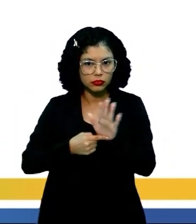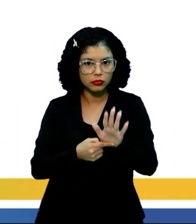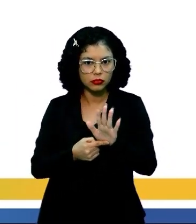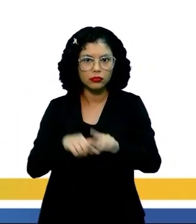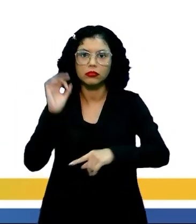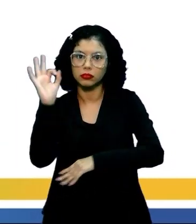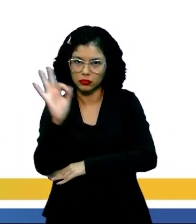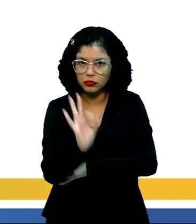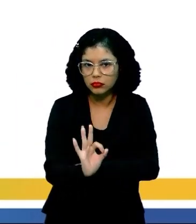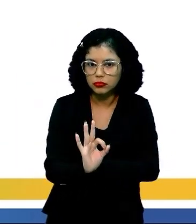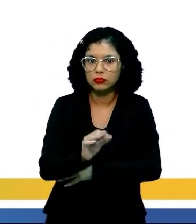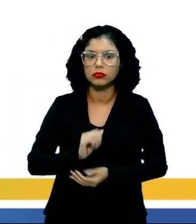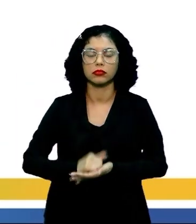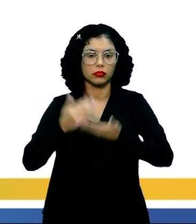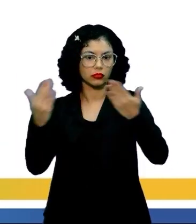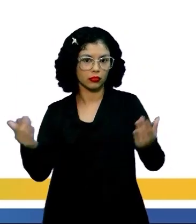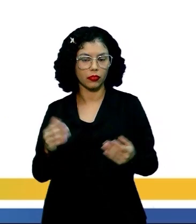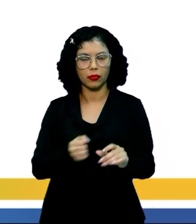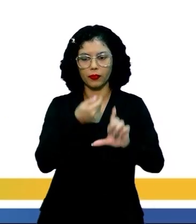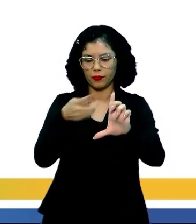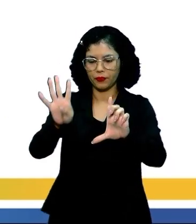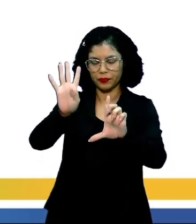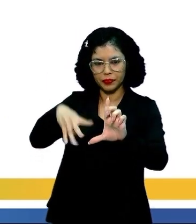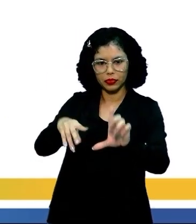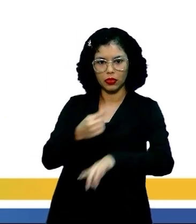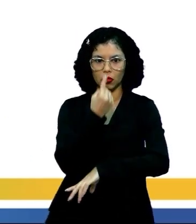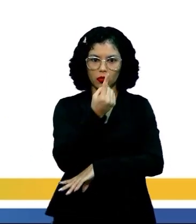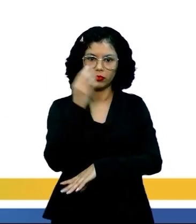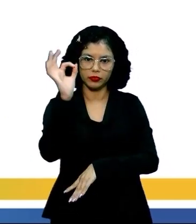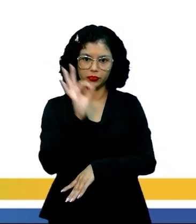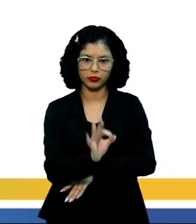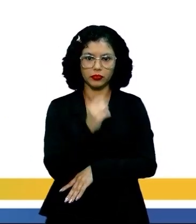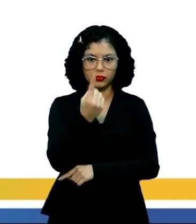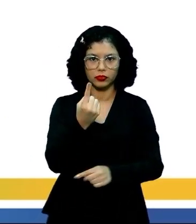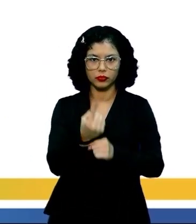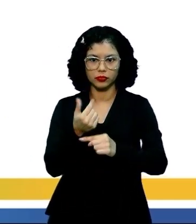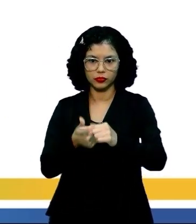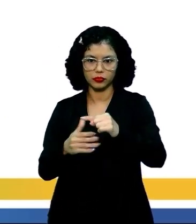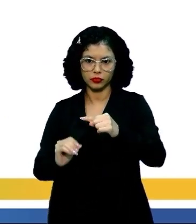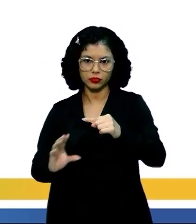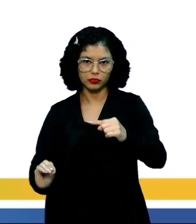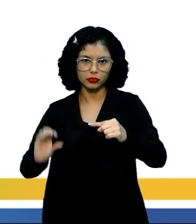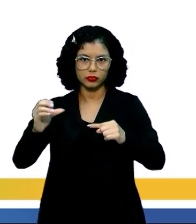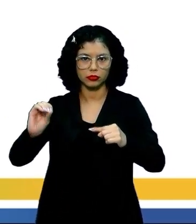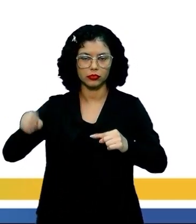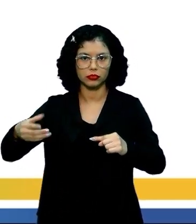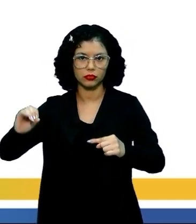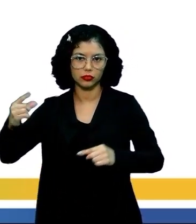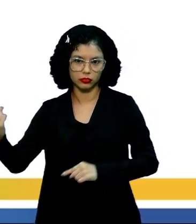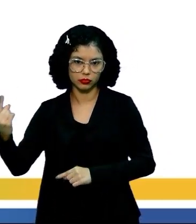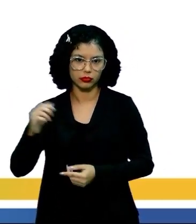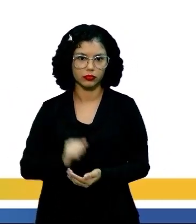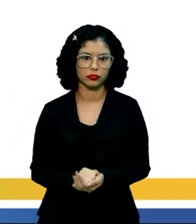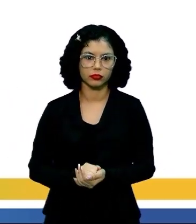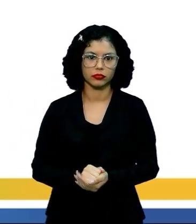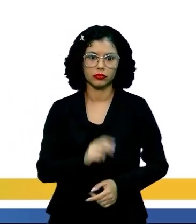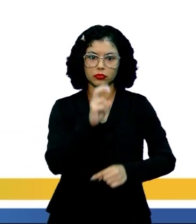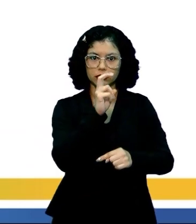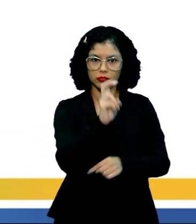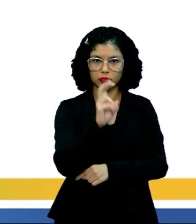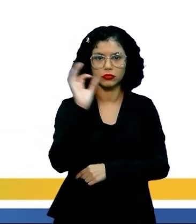de porcentagem. Então, olha a nossa tabela. 1%, 1 sobre 100, 0,01. Se eu